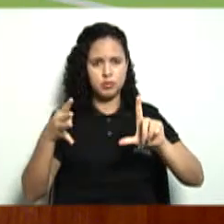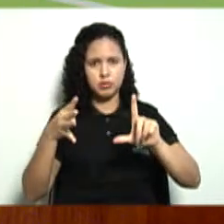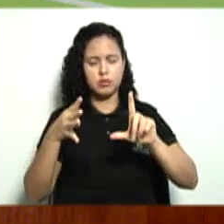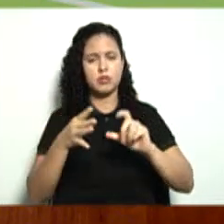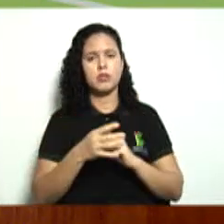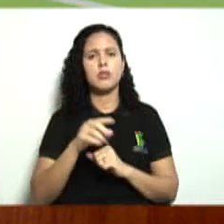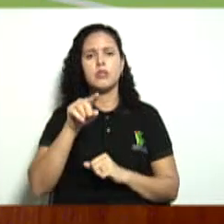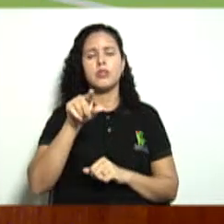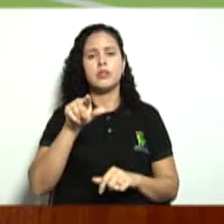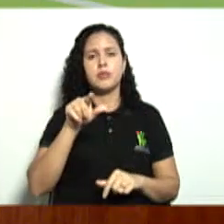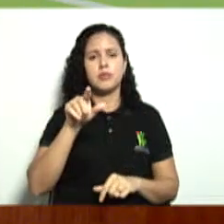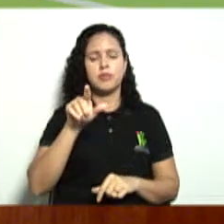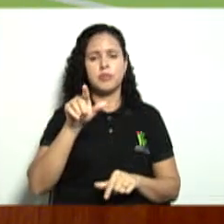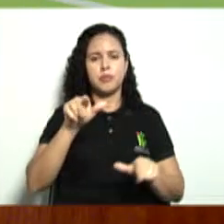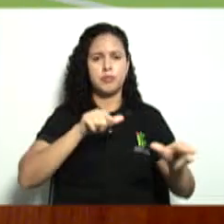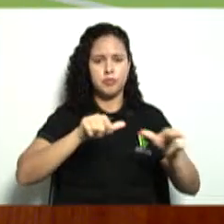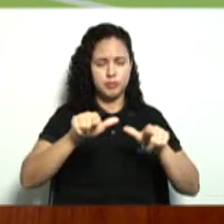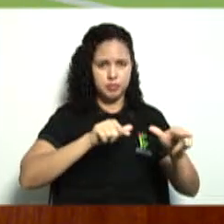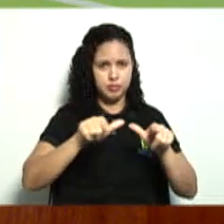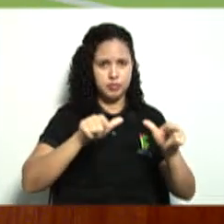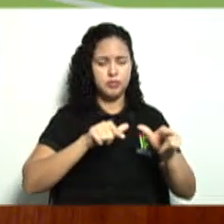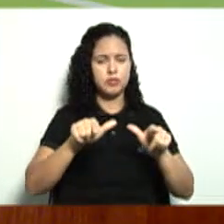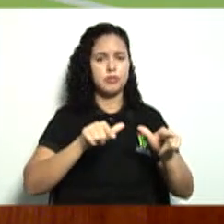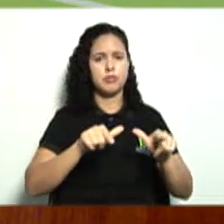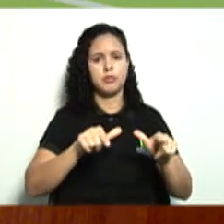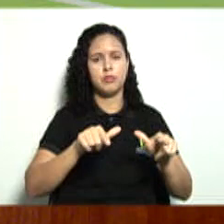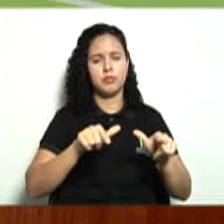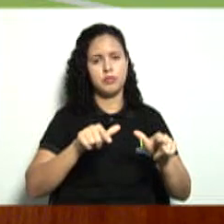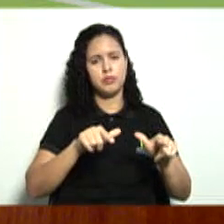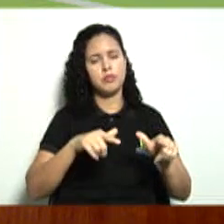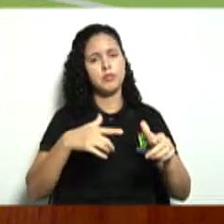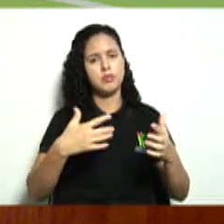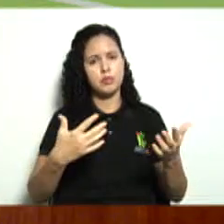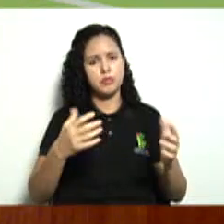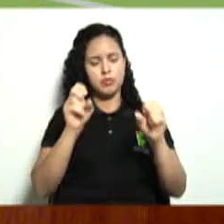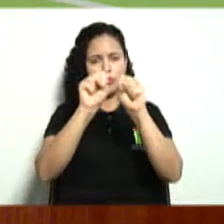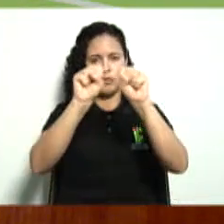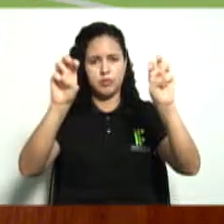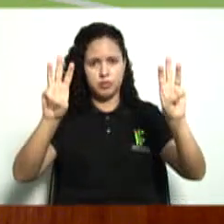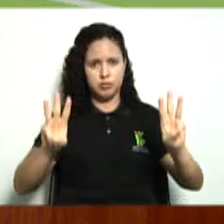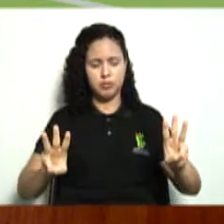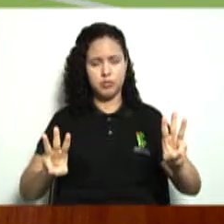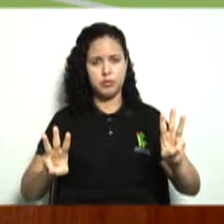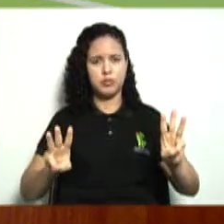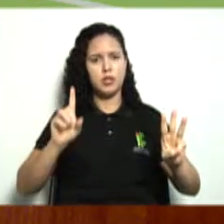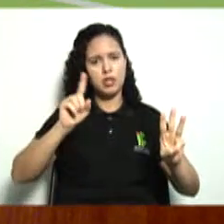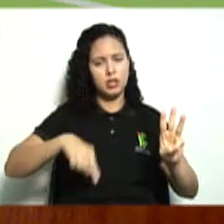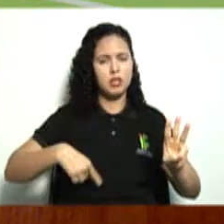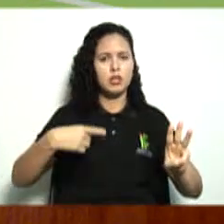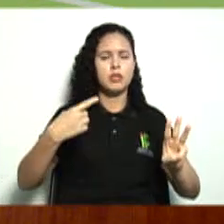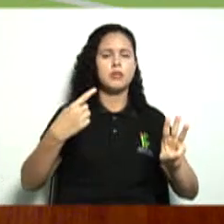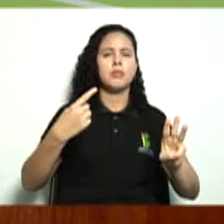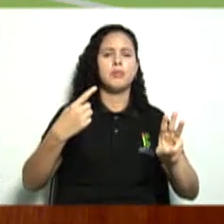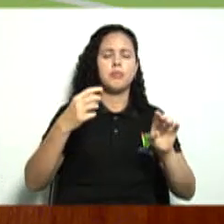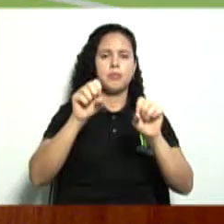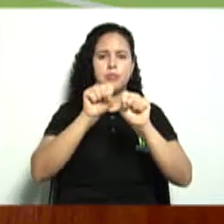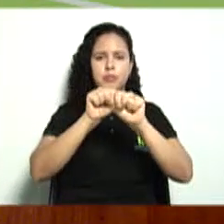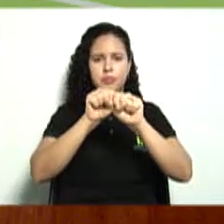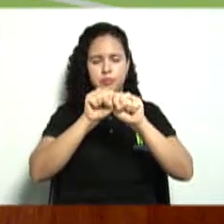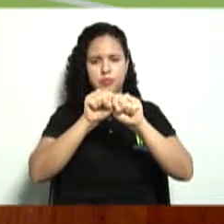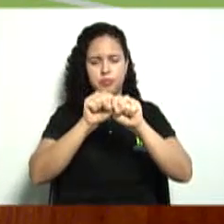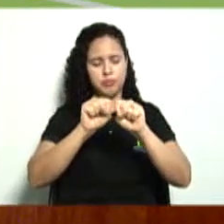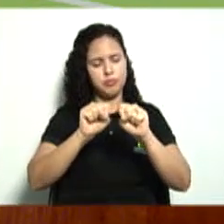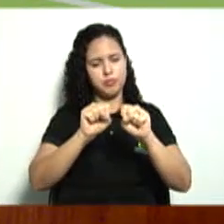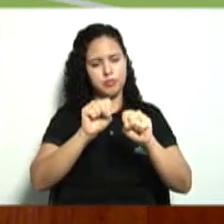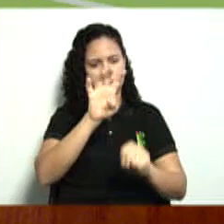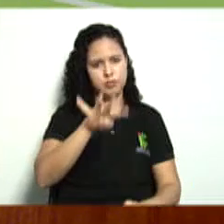vai trabalhar com números, coloca na cabeça isso aí, tá? O software para você trabalhar com números é o Excel, tá bom? Ele que vai te dar